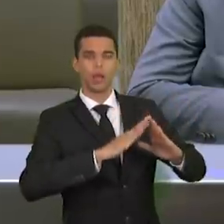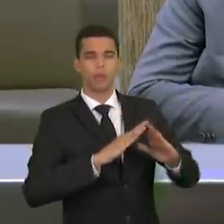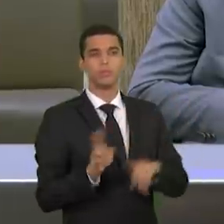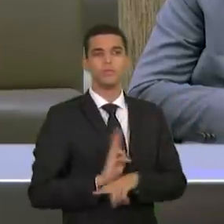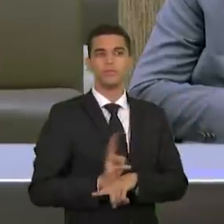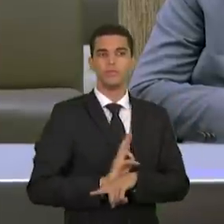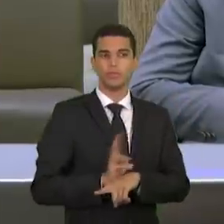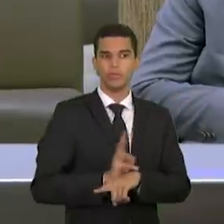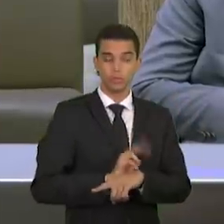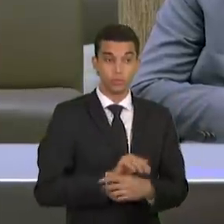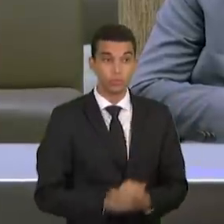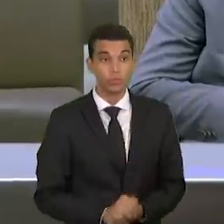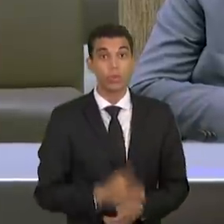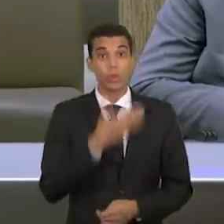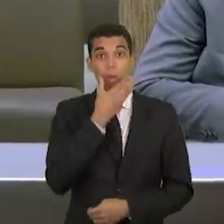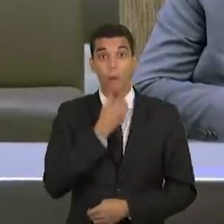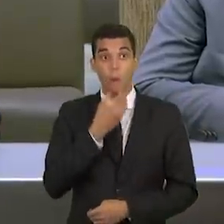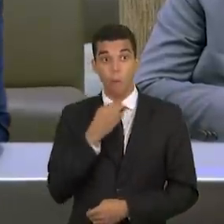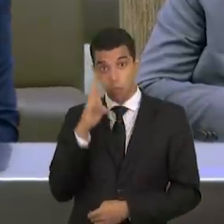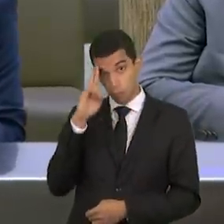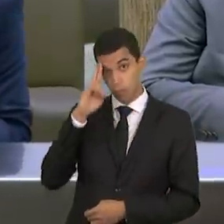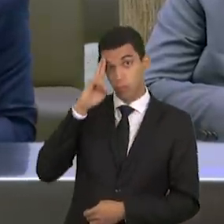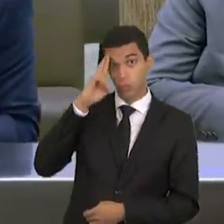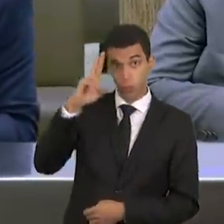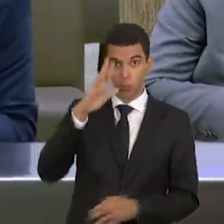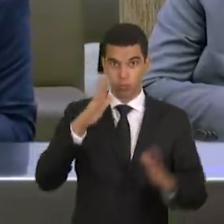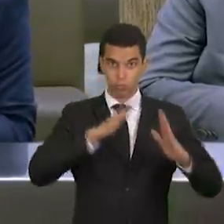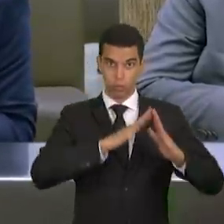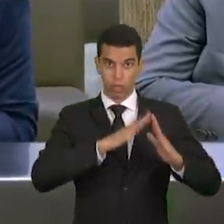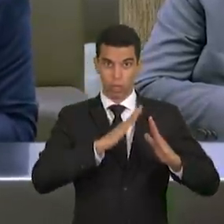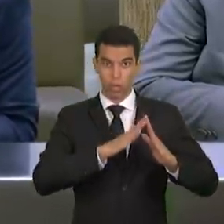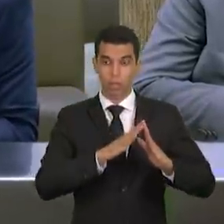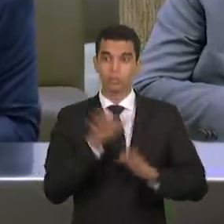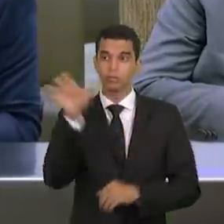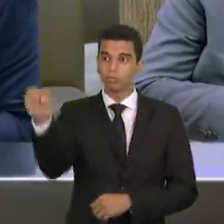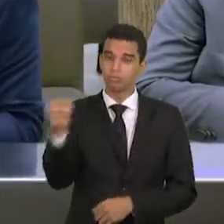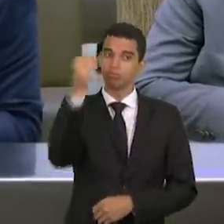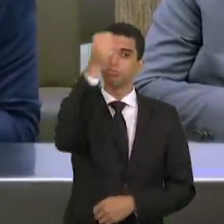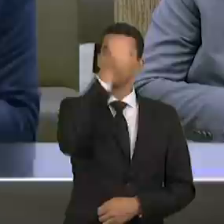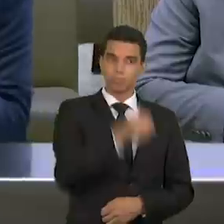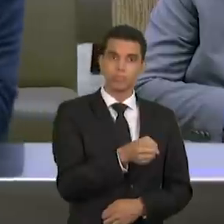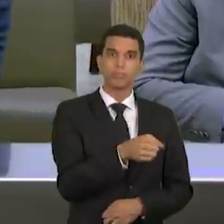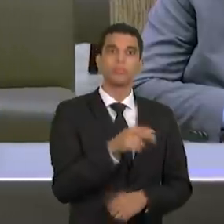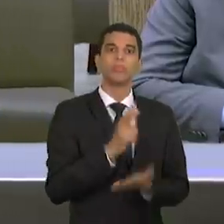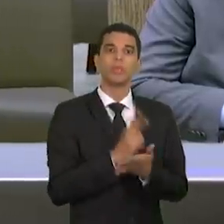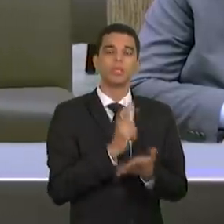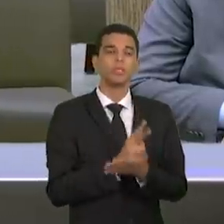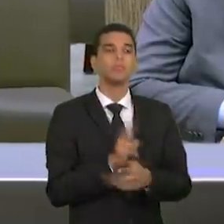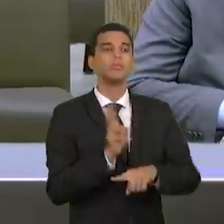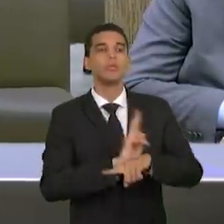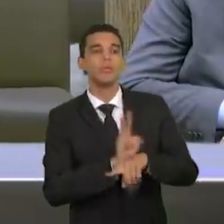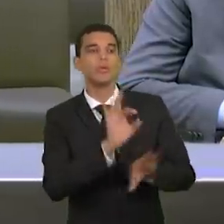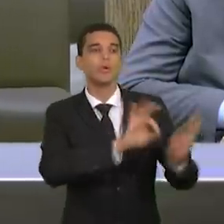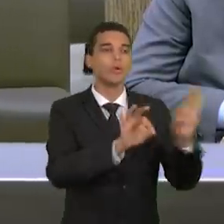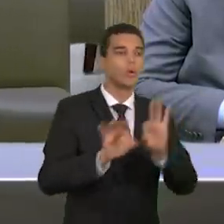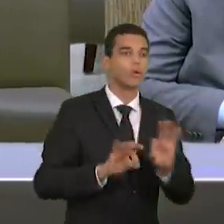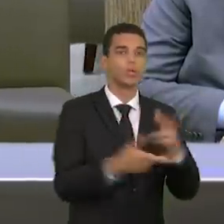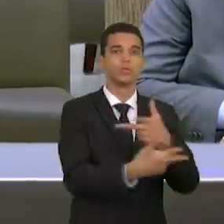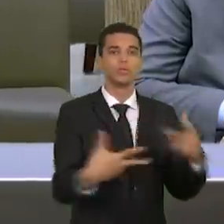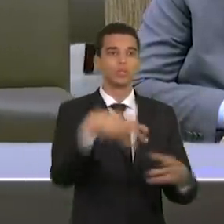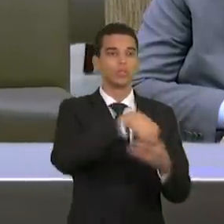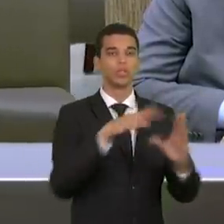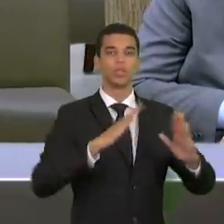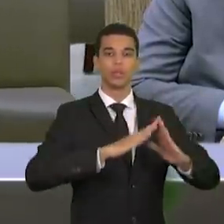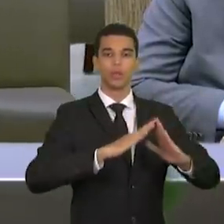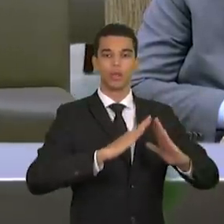Senhor pôs sobre os seus servos para lhes dar a tempo a ração. Aí aparece a figura